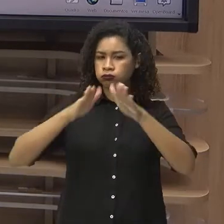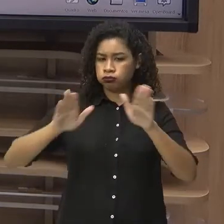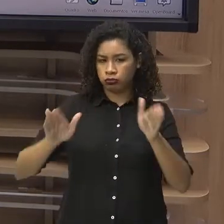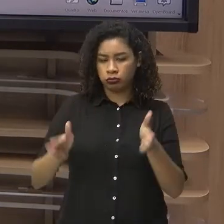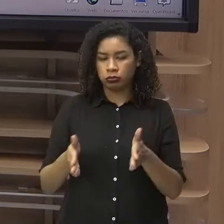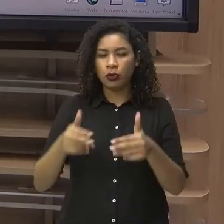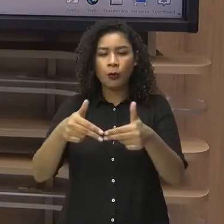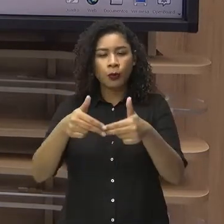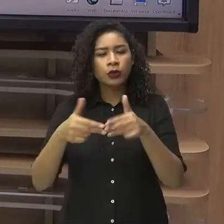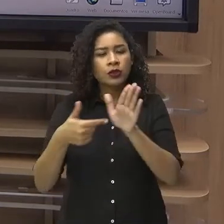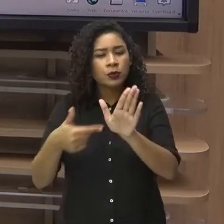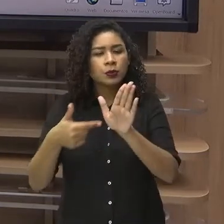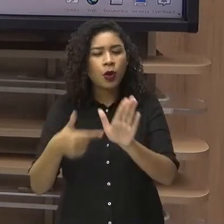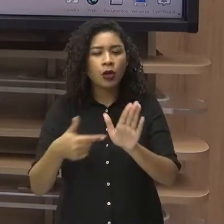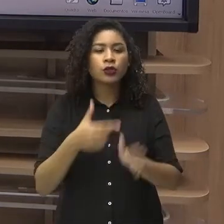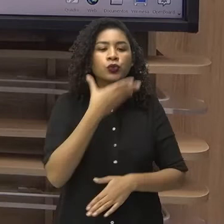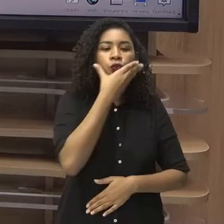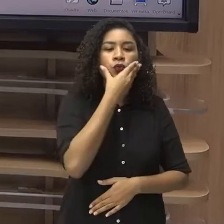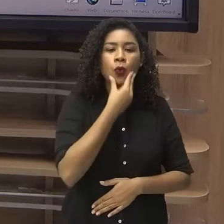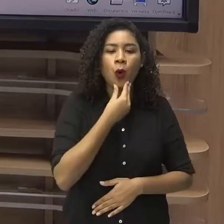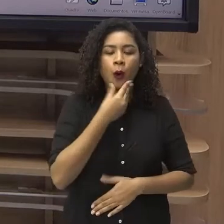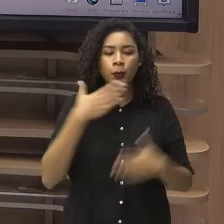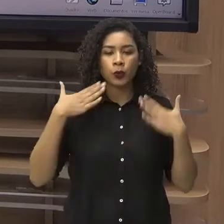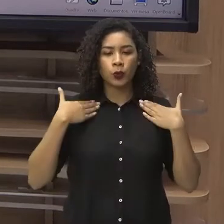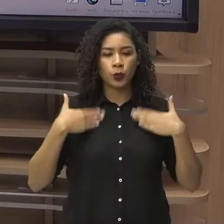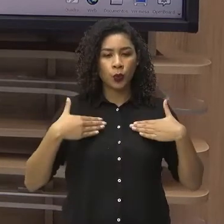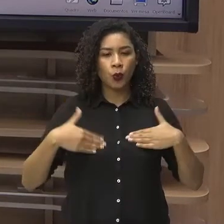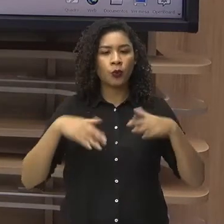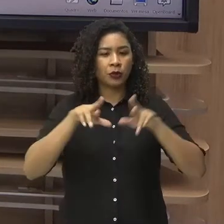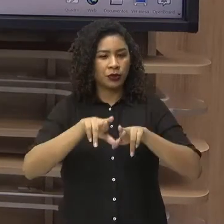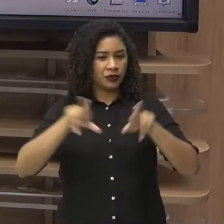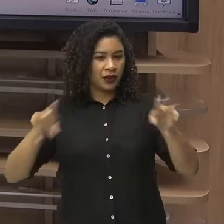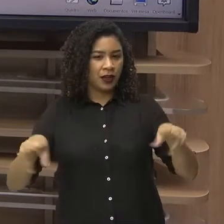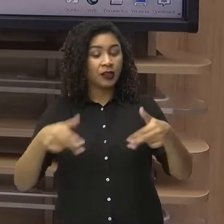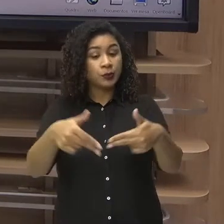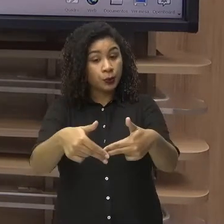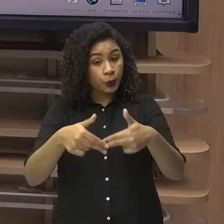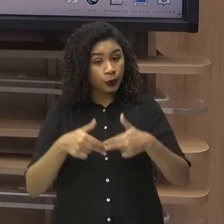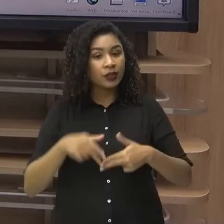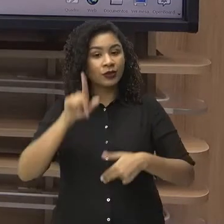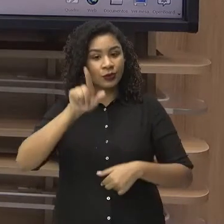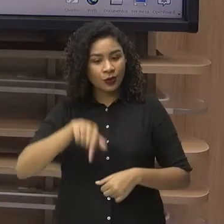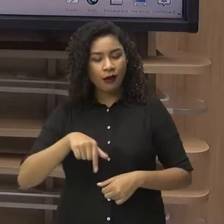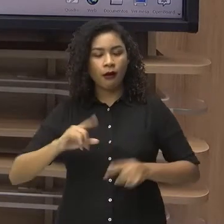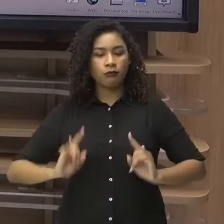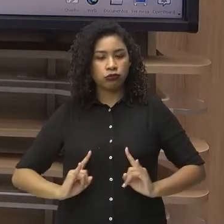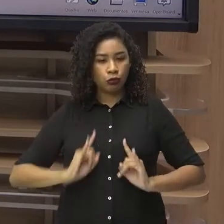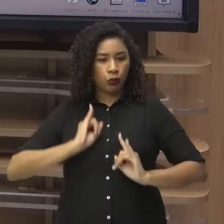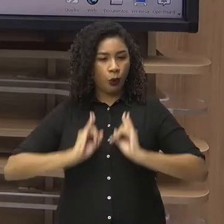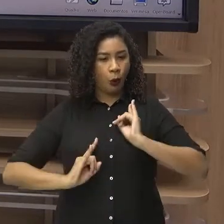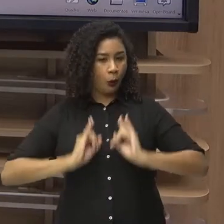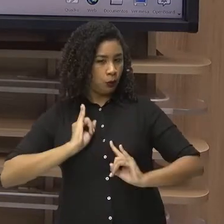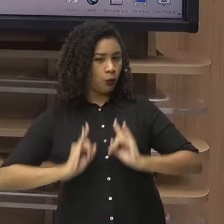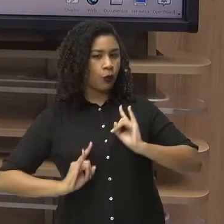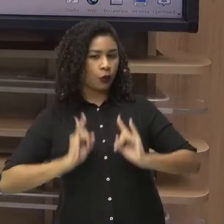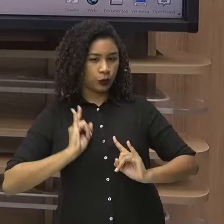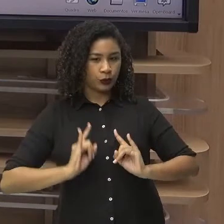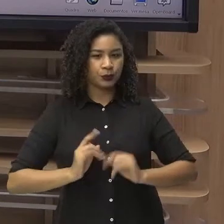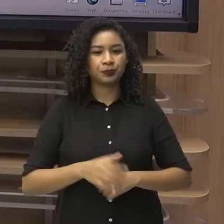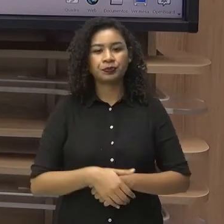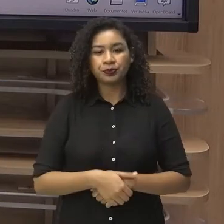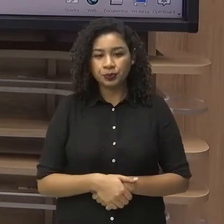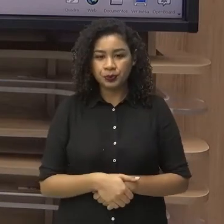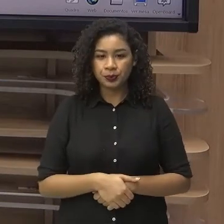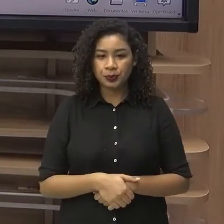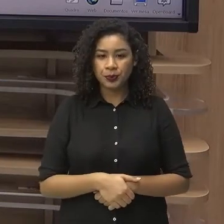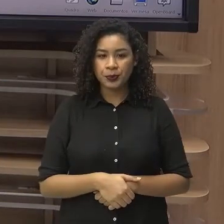corpo masculino para o feminino, justamente por causa ali dos hormônios estrógeno e progesterona que vão ser produzidos ali nos ovários,